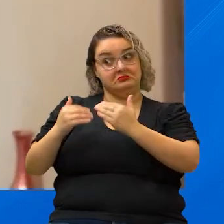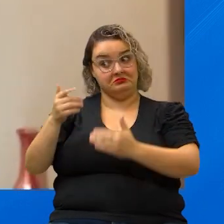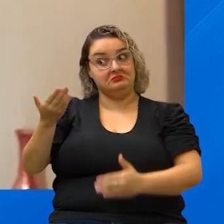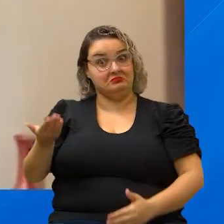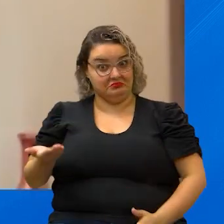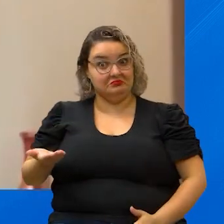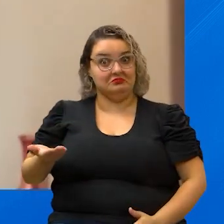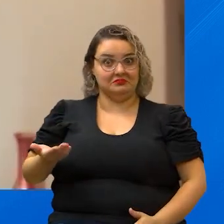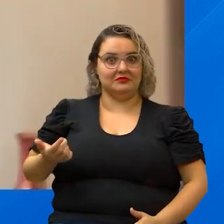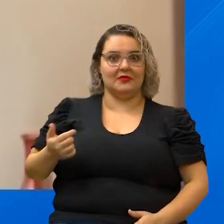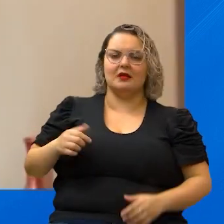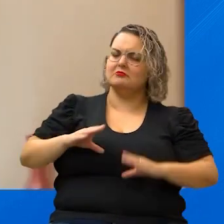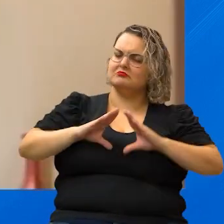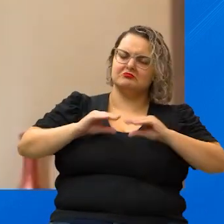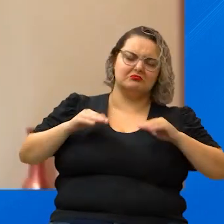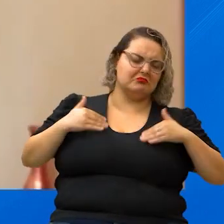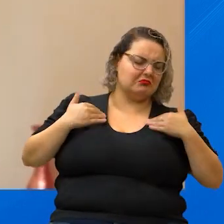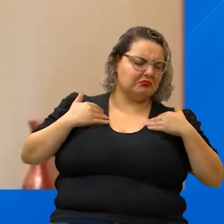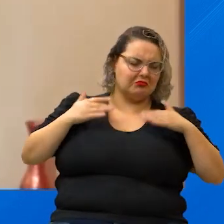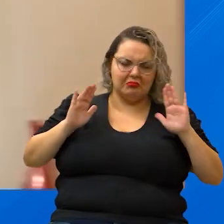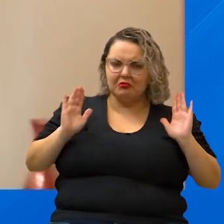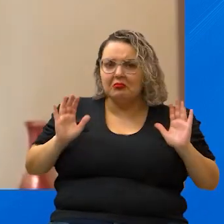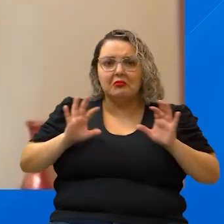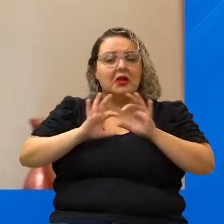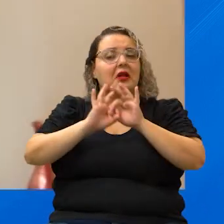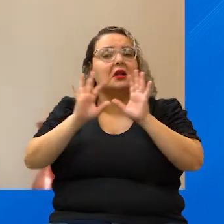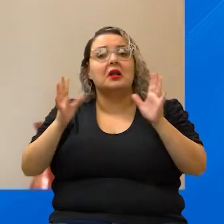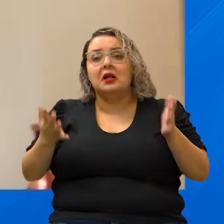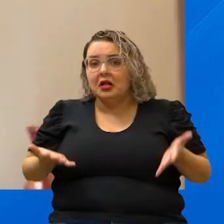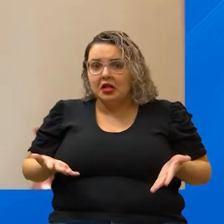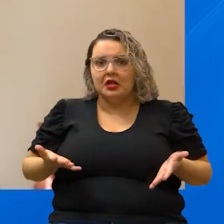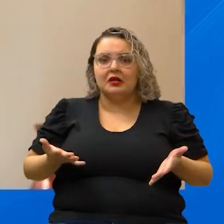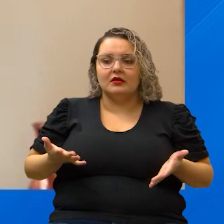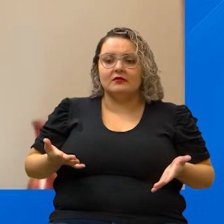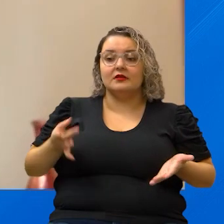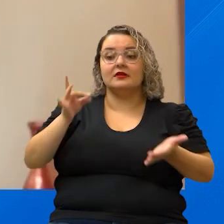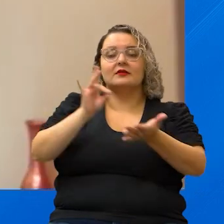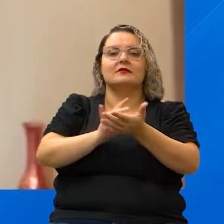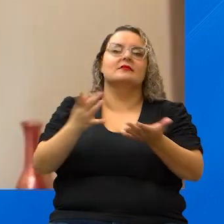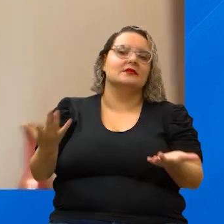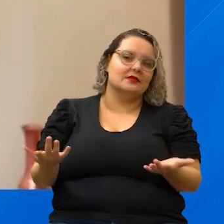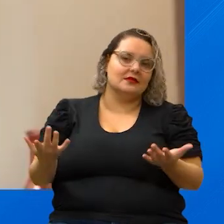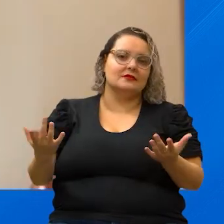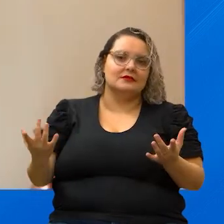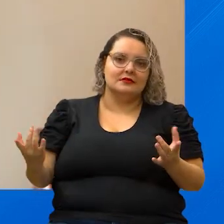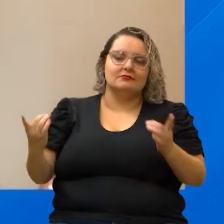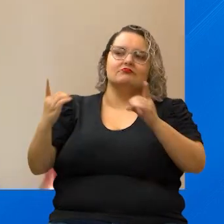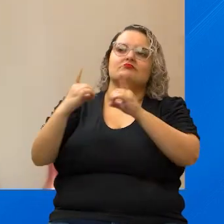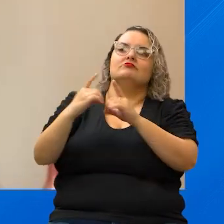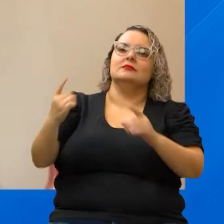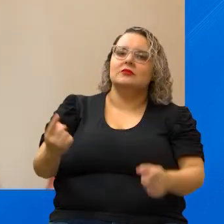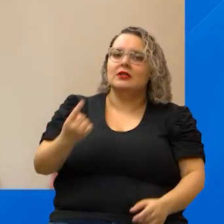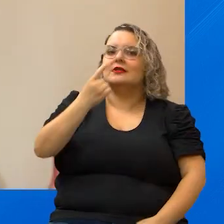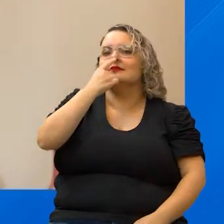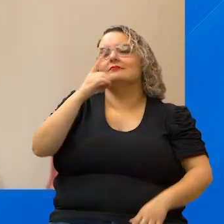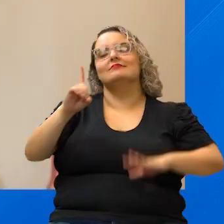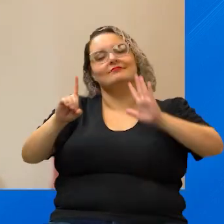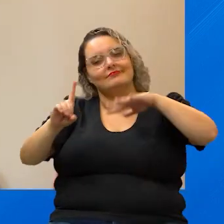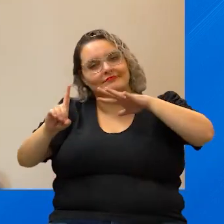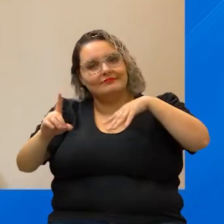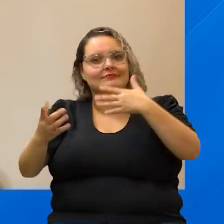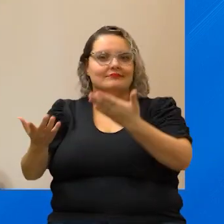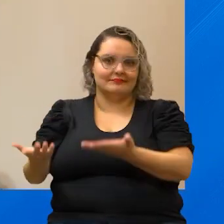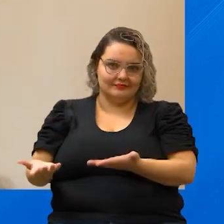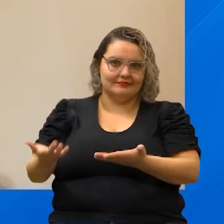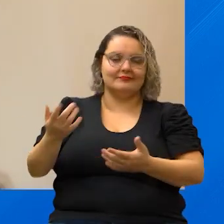tudo isso, me deixou bastante à vontade. E isso fez com que, na verdade, só aumentasse a nossa admiração